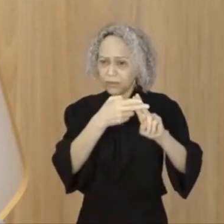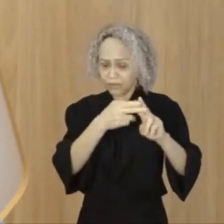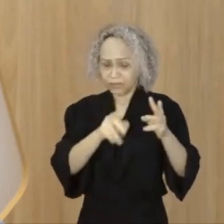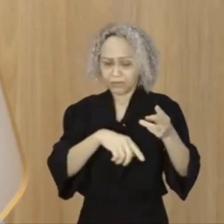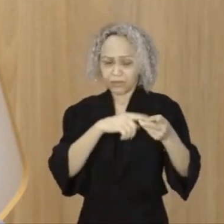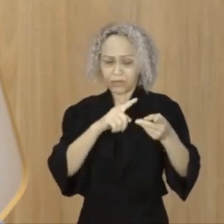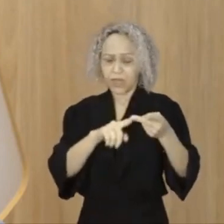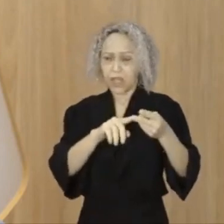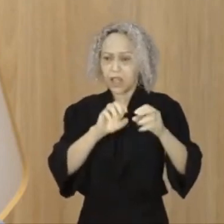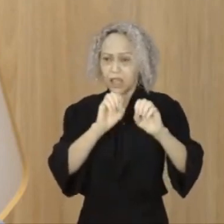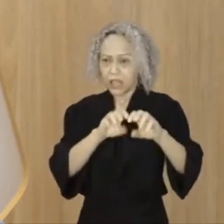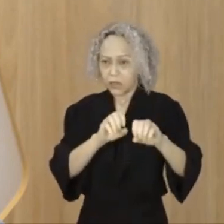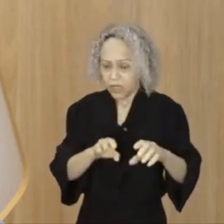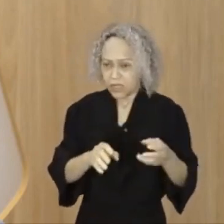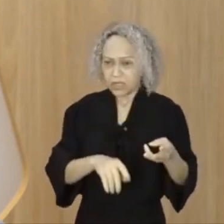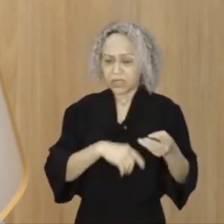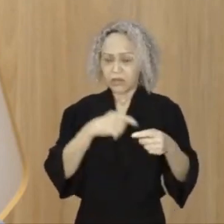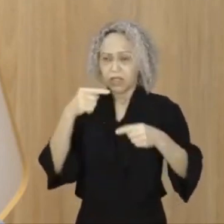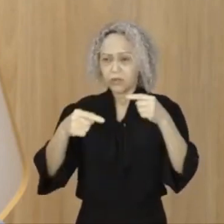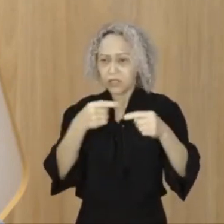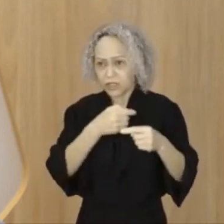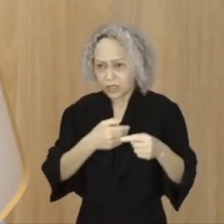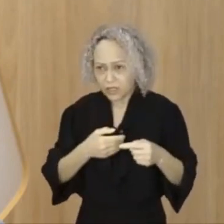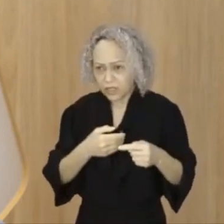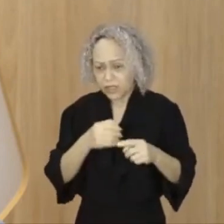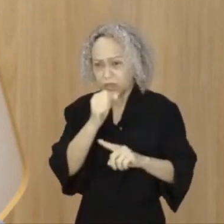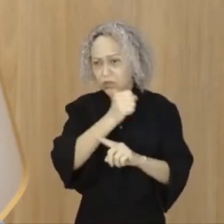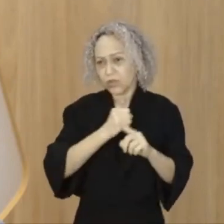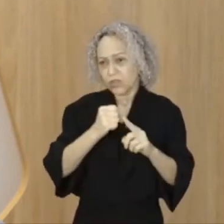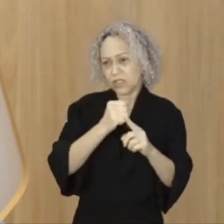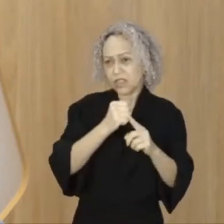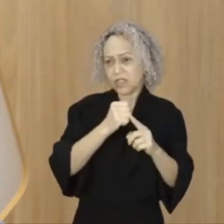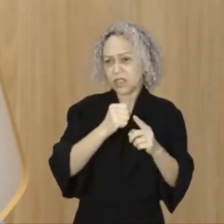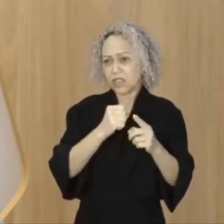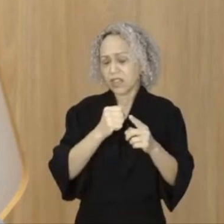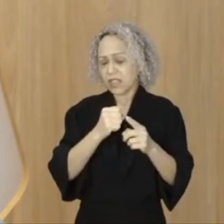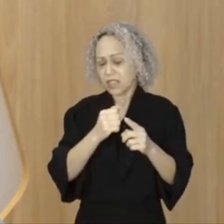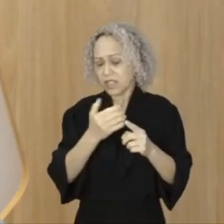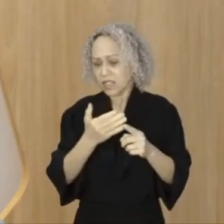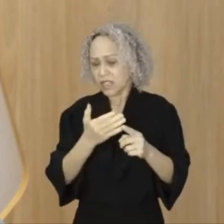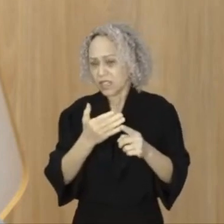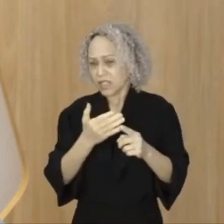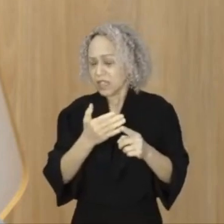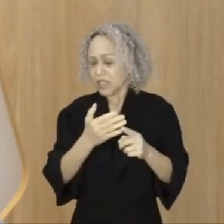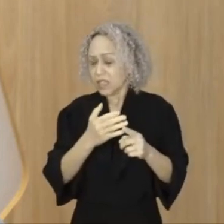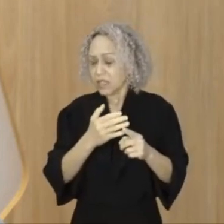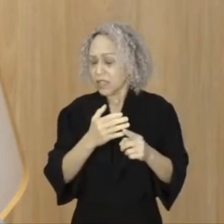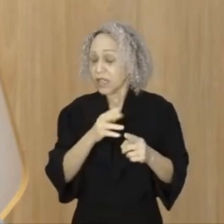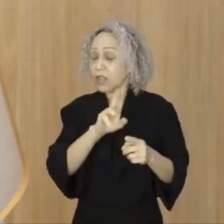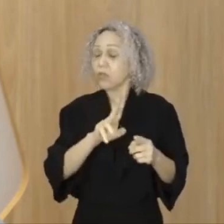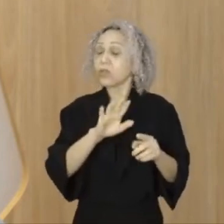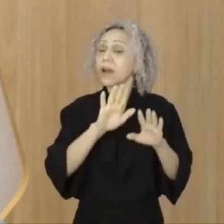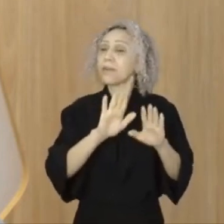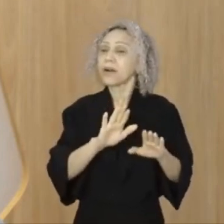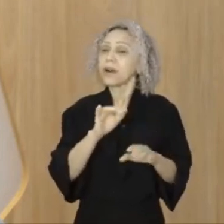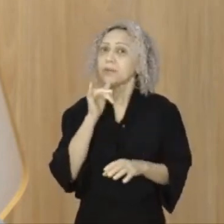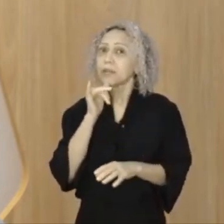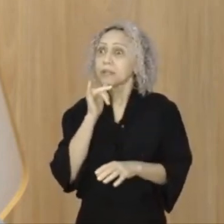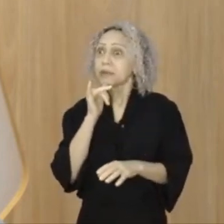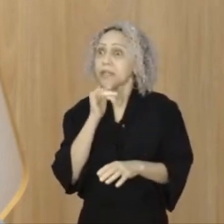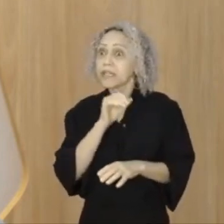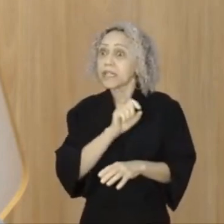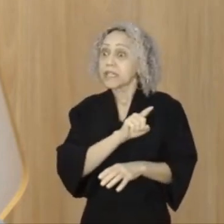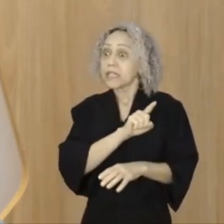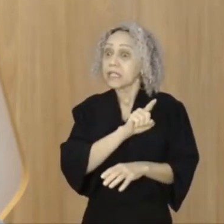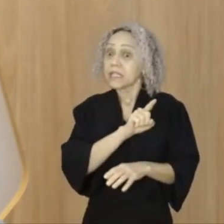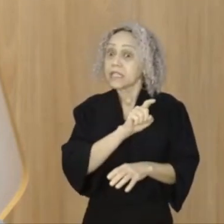educacional, as políticas sociais, a infraestrutura do Estado, mas ao comprar um produto só porque foi fabricado em São Paulo, manda o imposto